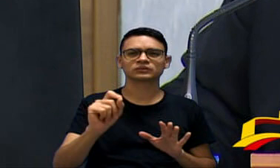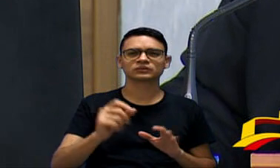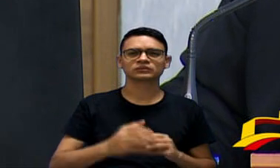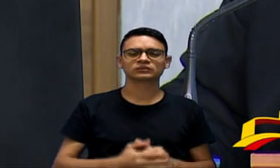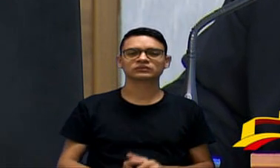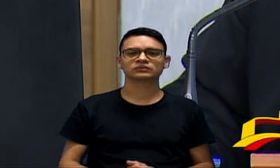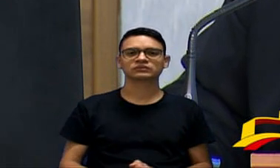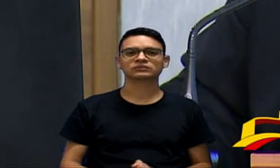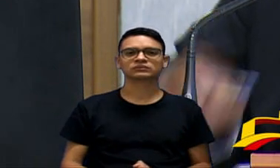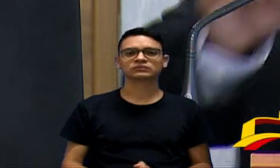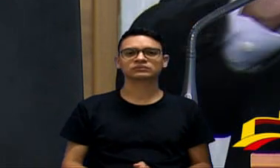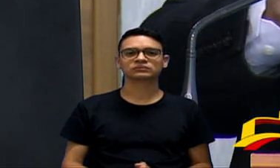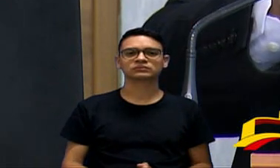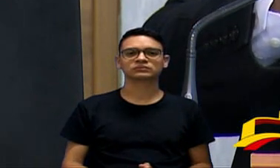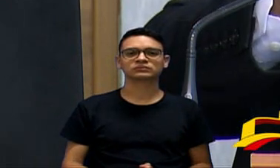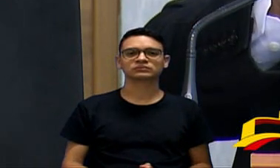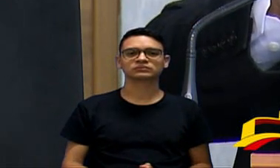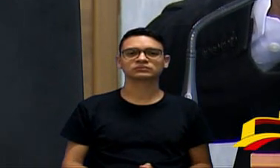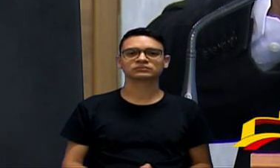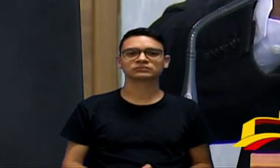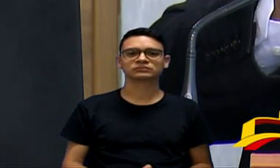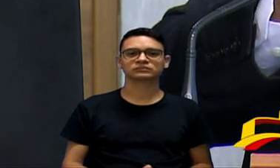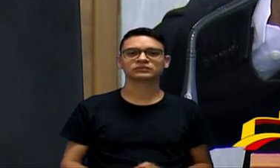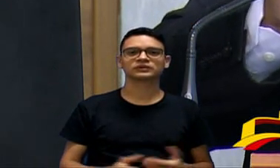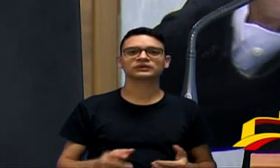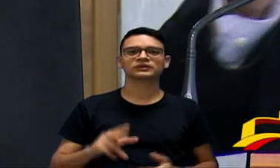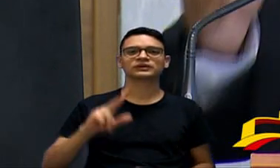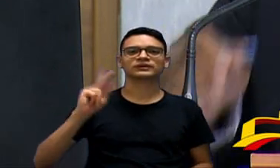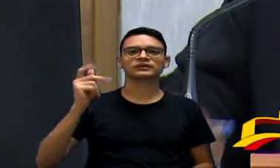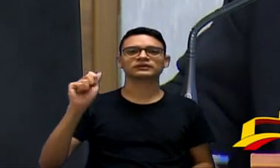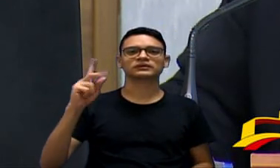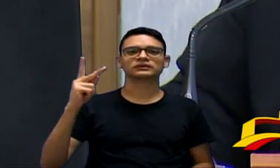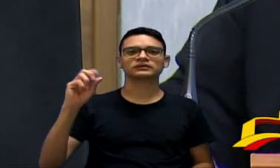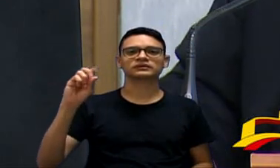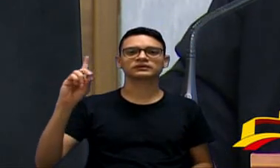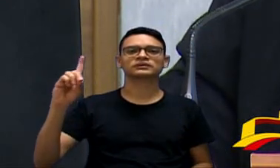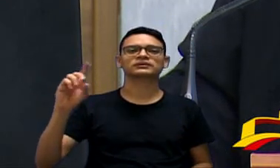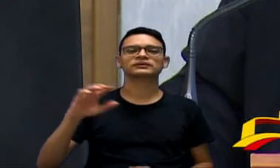Futuro governador do Estado de São Paulo. E o Haddad lá, Yara, olha.